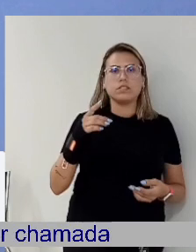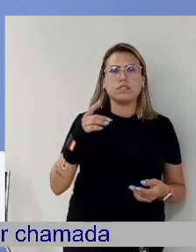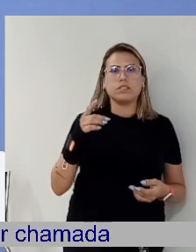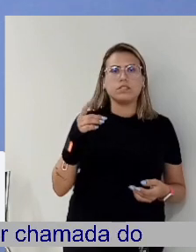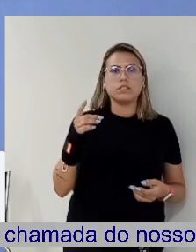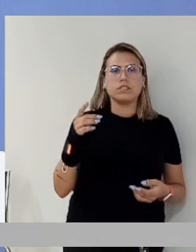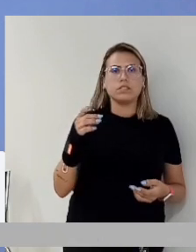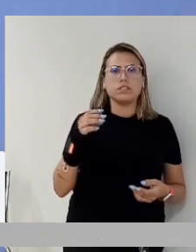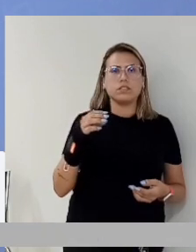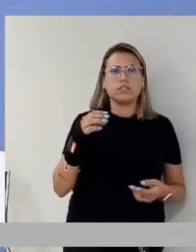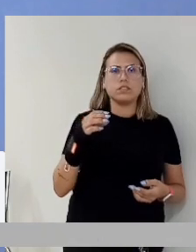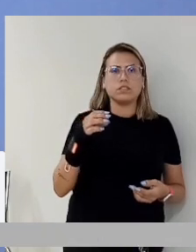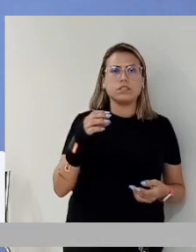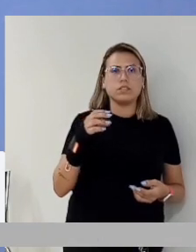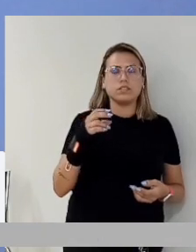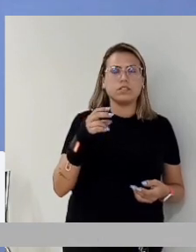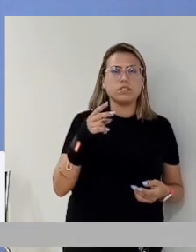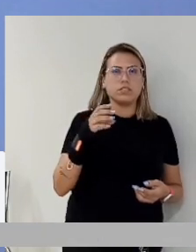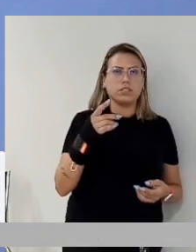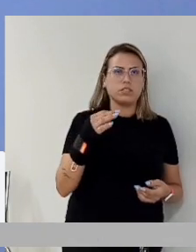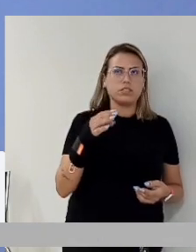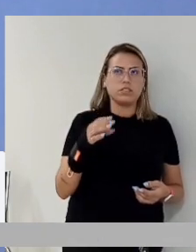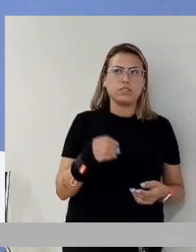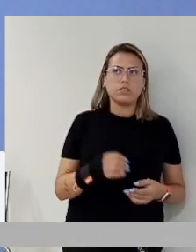Vereador irmão Chicão